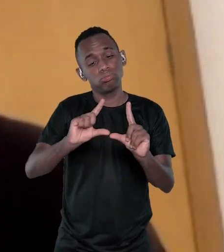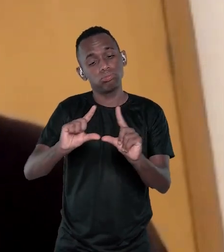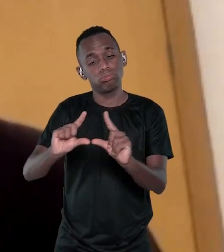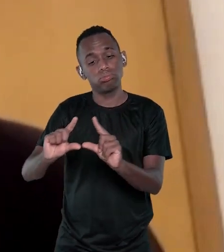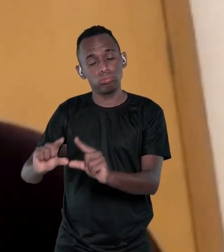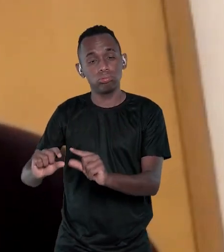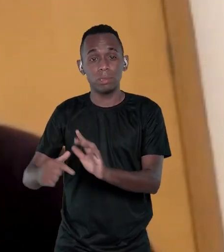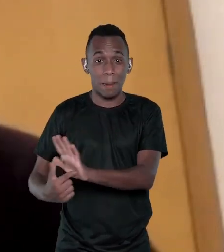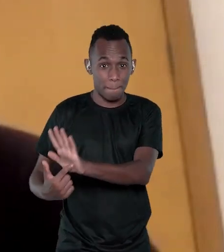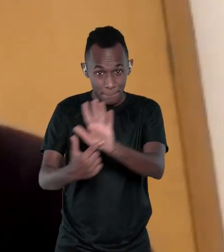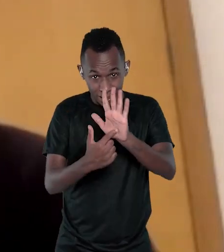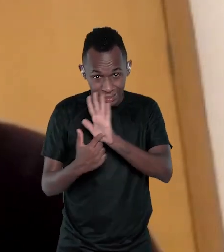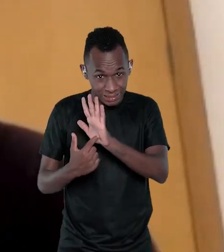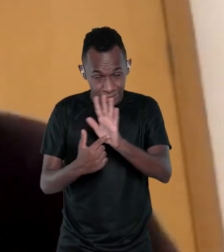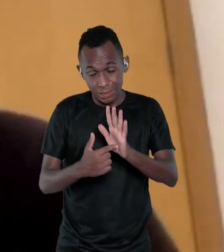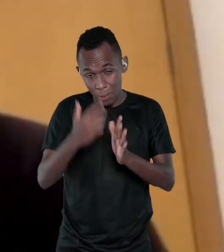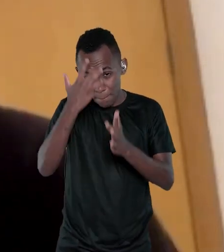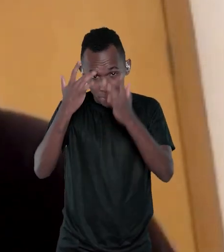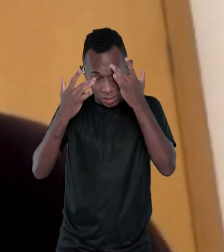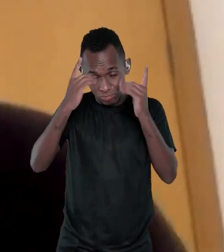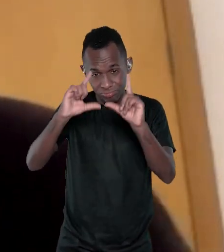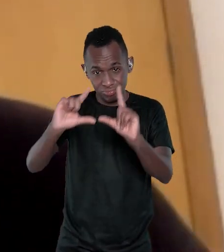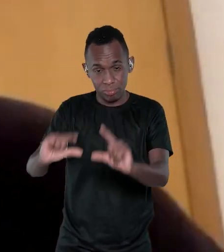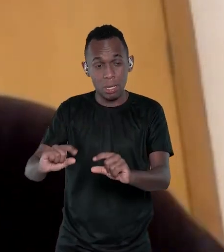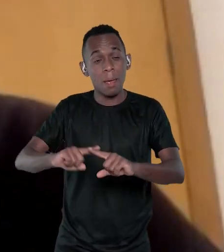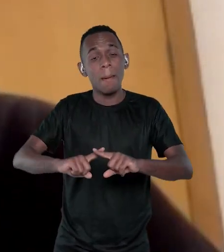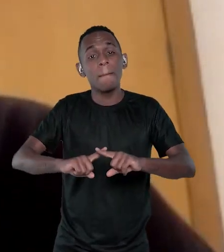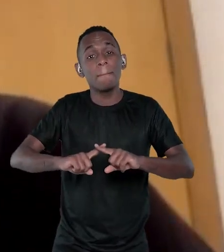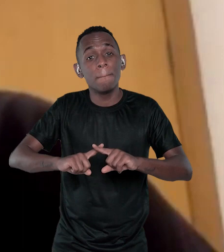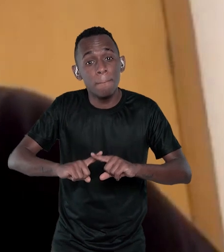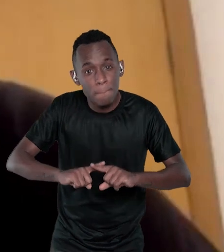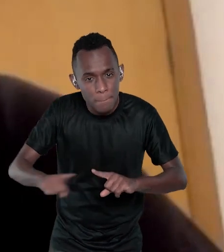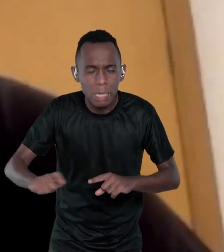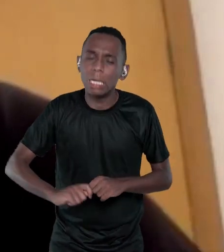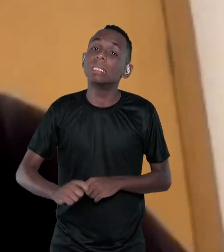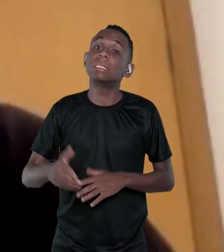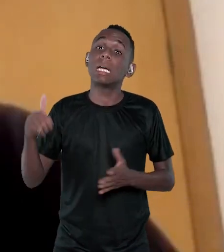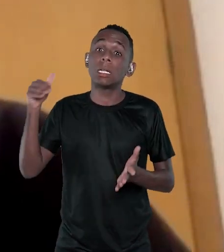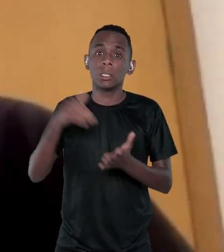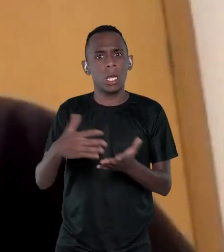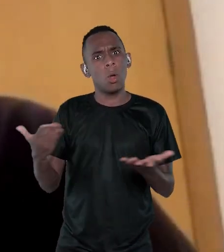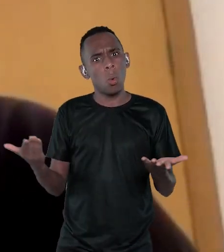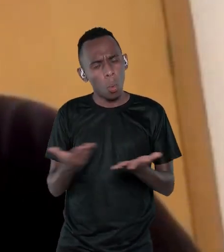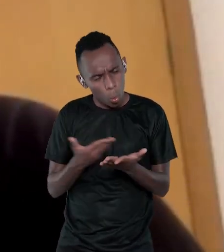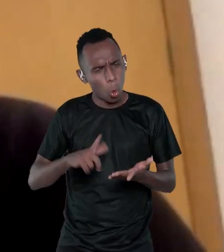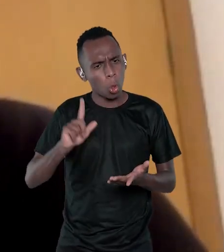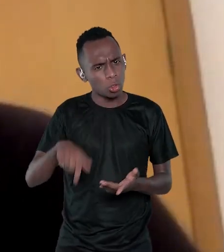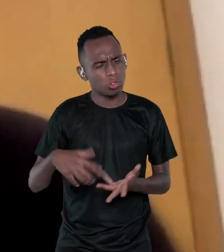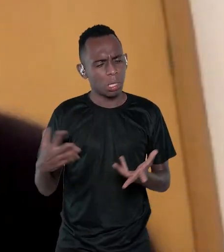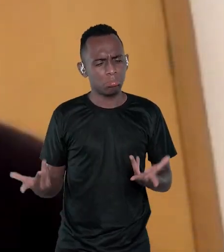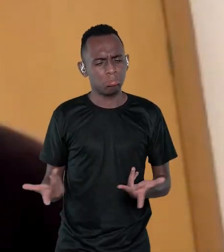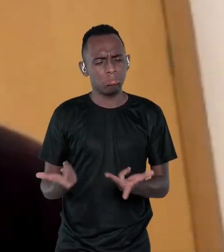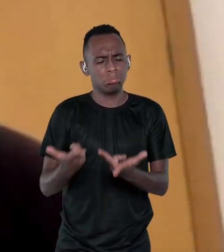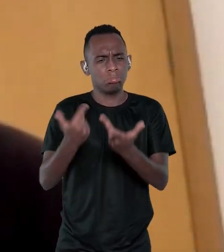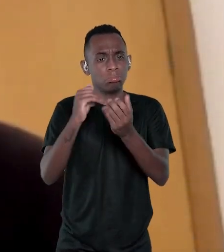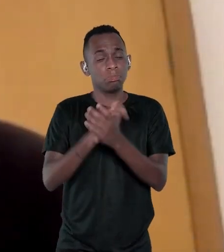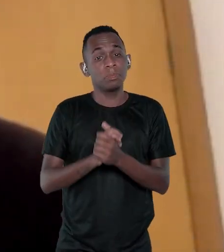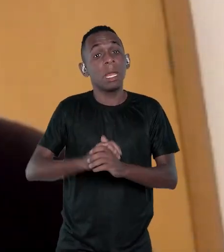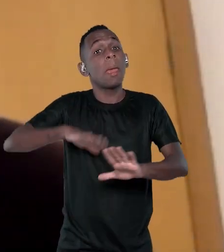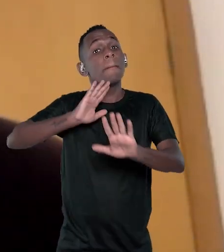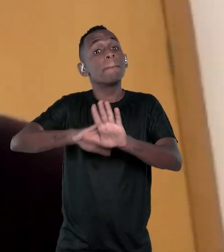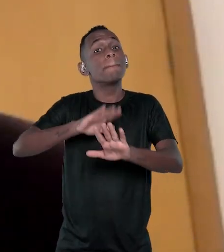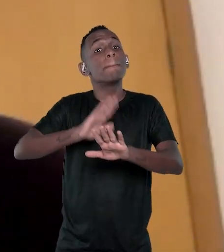é menor essas manifestações, tem menos pessoas, mas ainda é muito rico. E